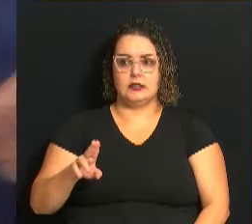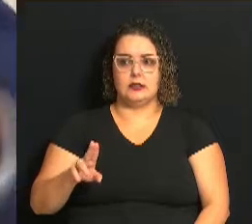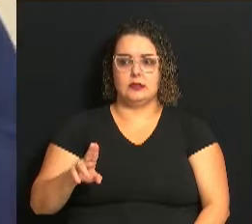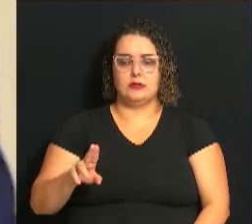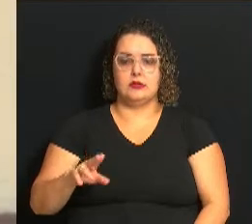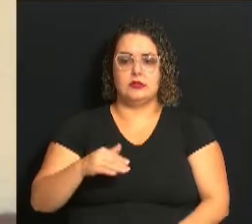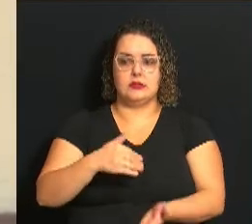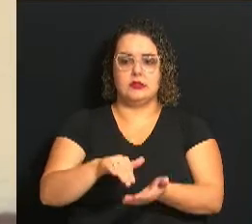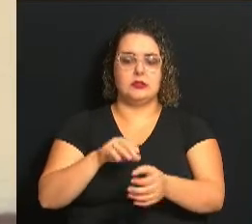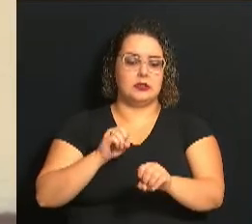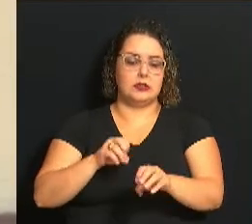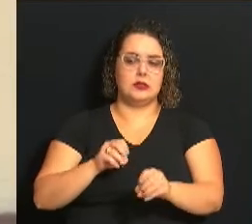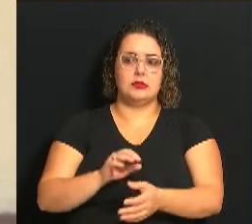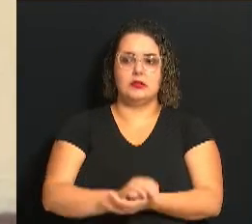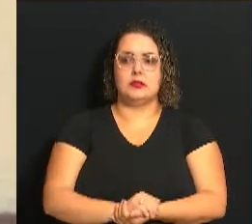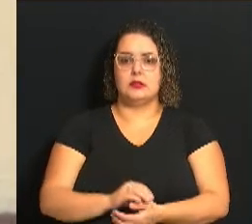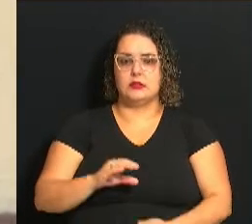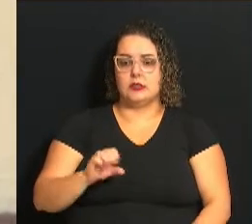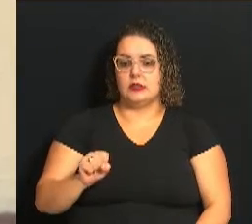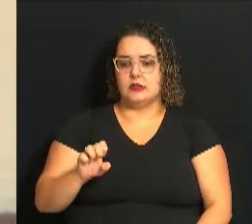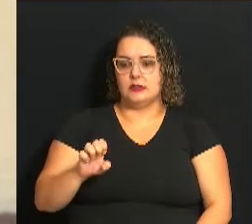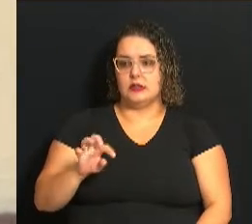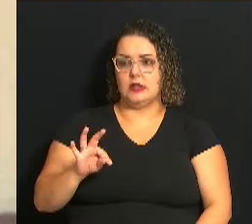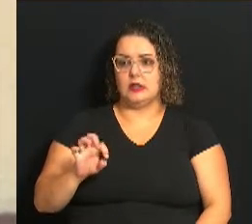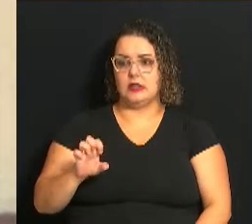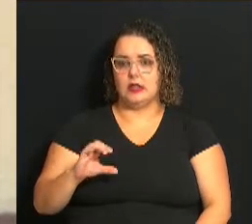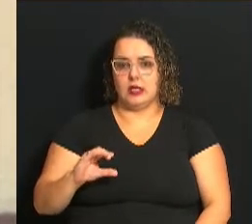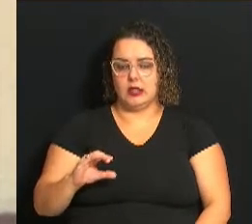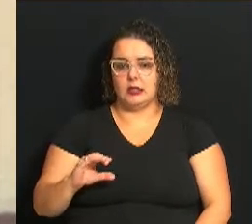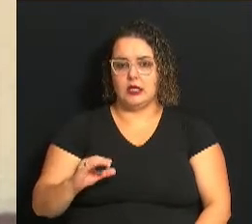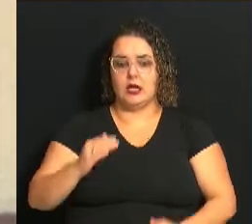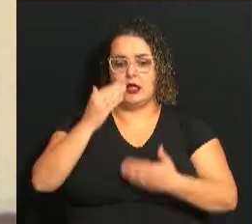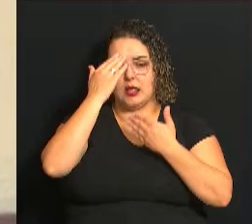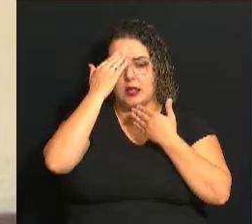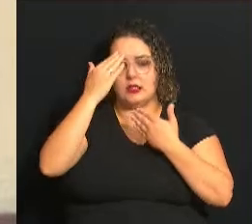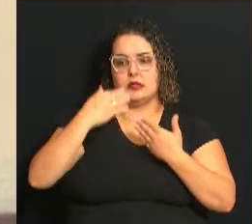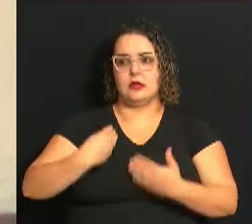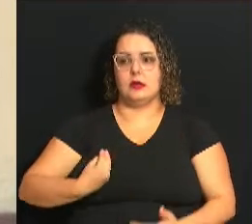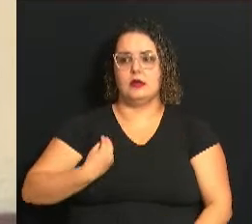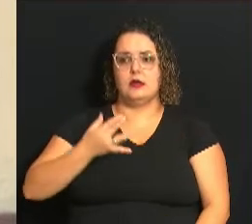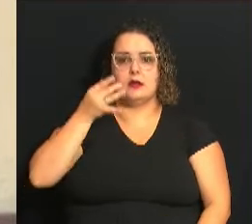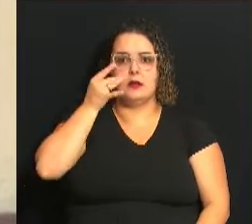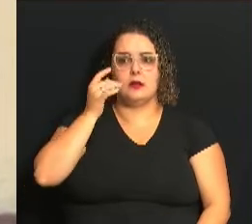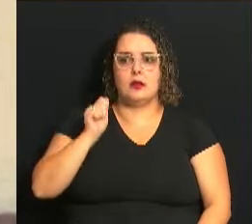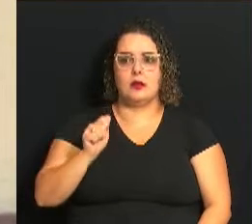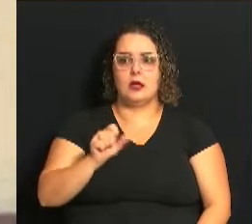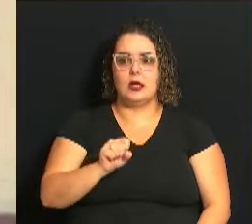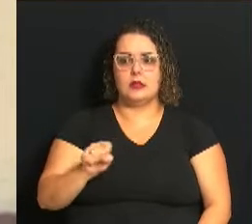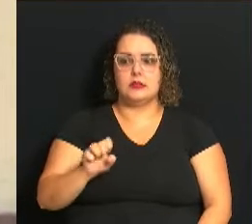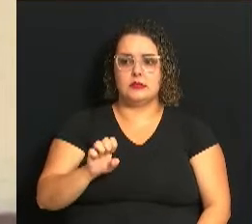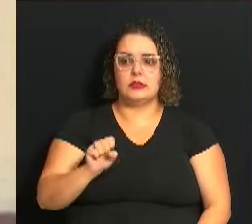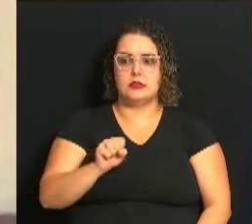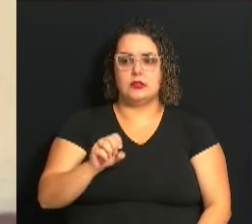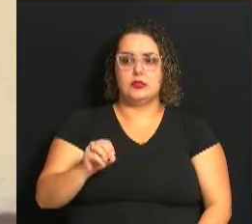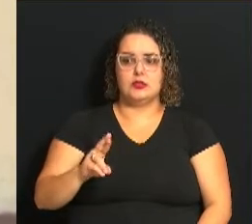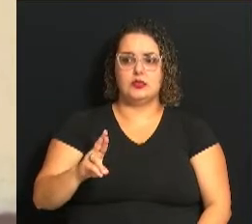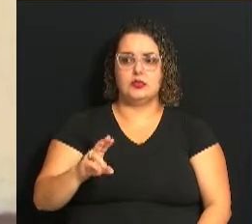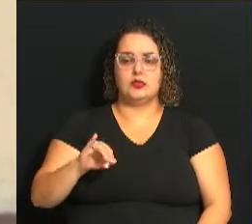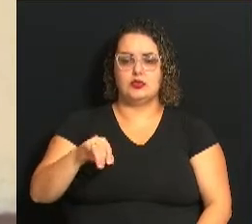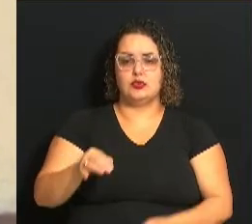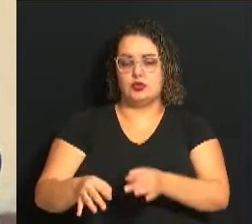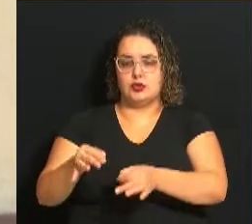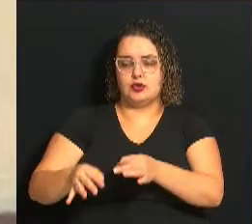Tá? E da CETEC, eu gostaria de agradecer a presença do assessor jurídico, o Daniel, representando